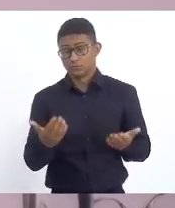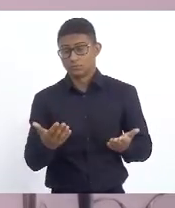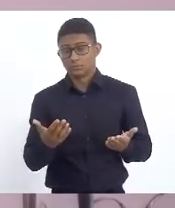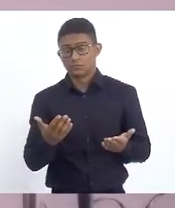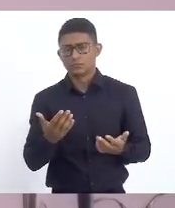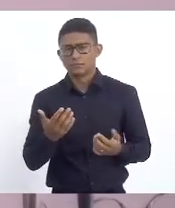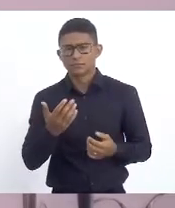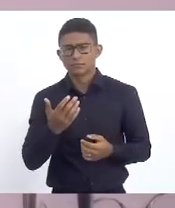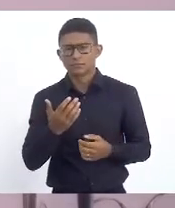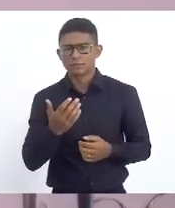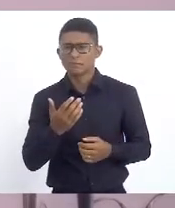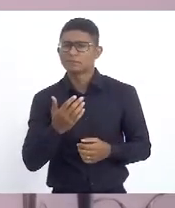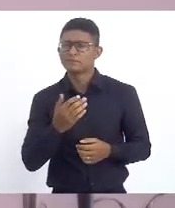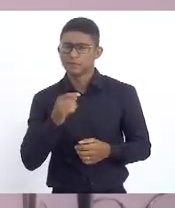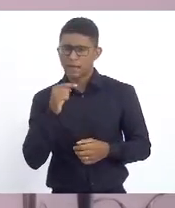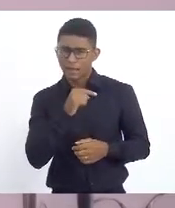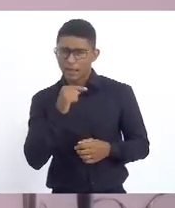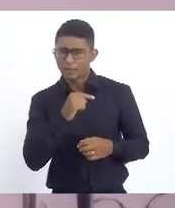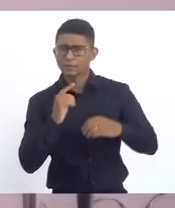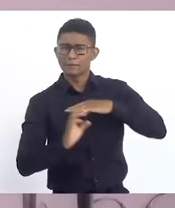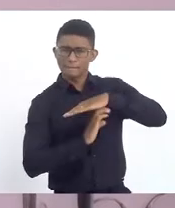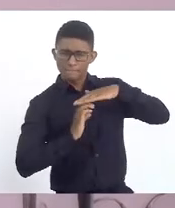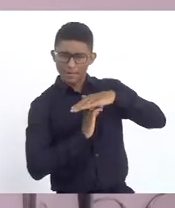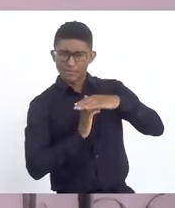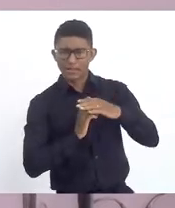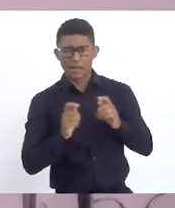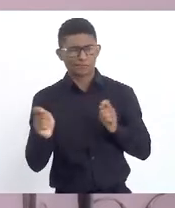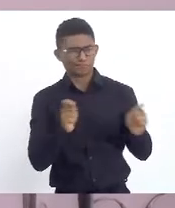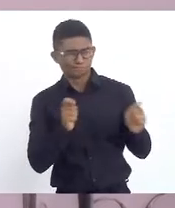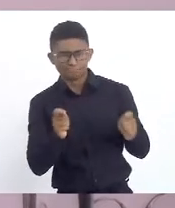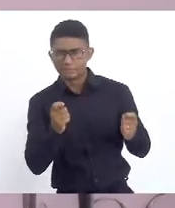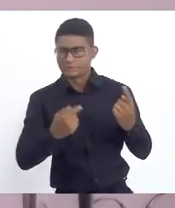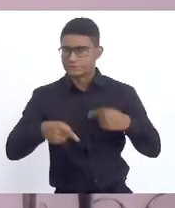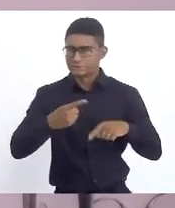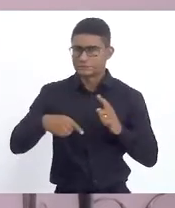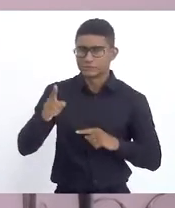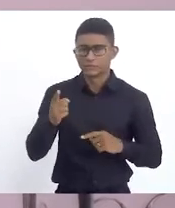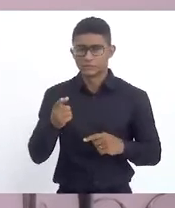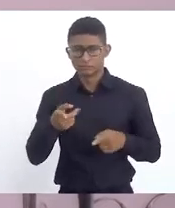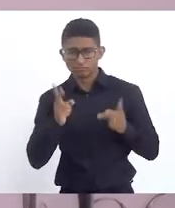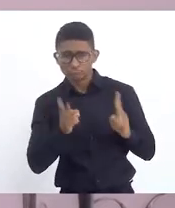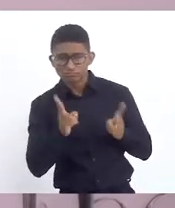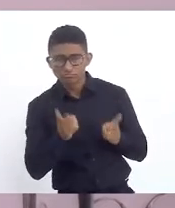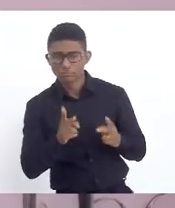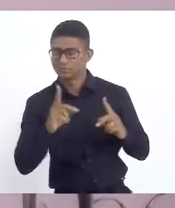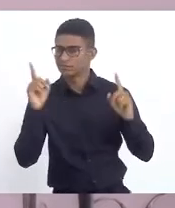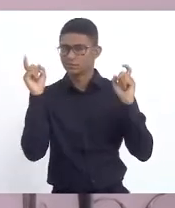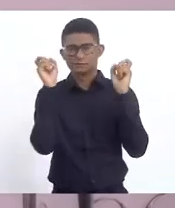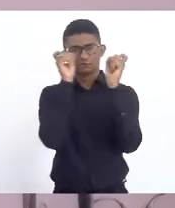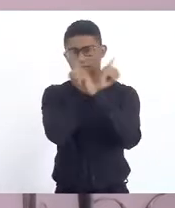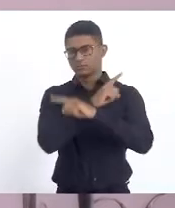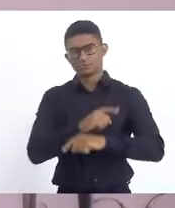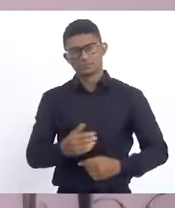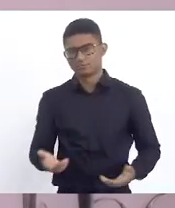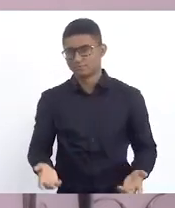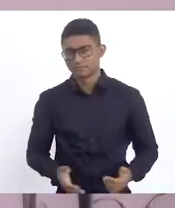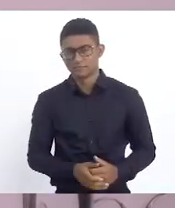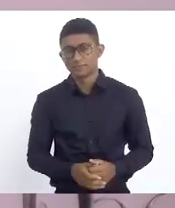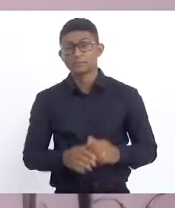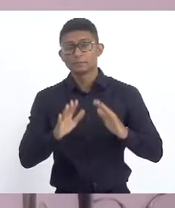vai ser difícil a SEDAI se manter com isso e fazer investimentos. Sistema